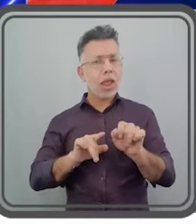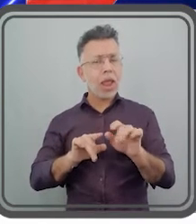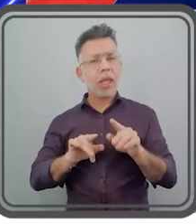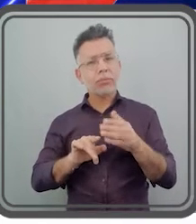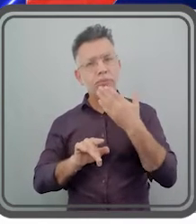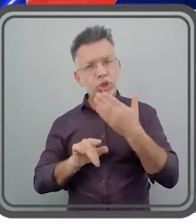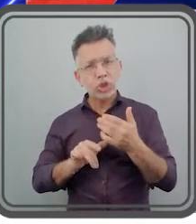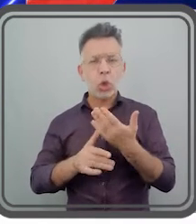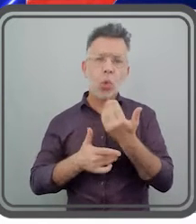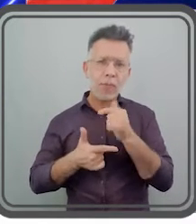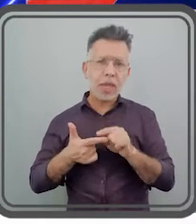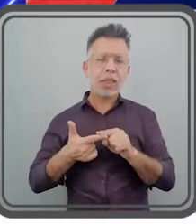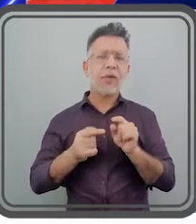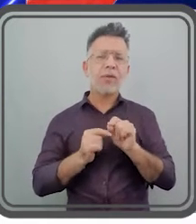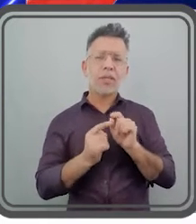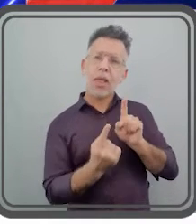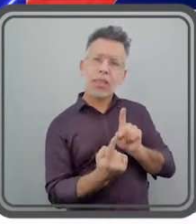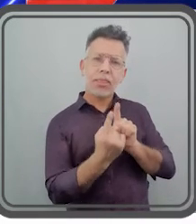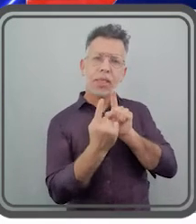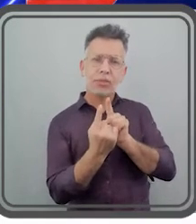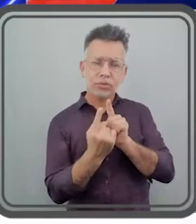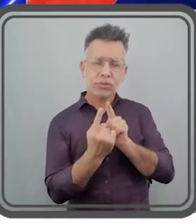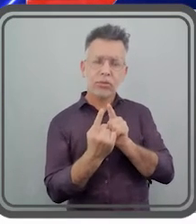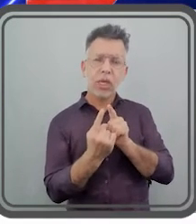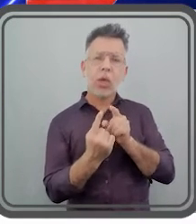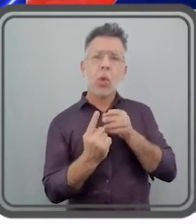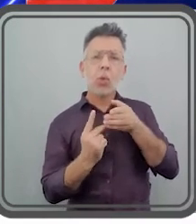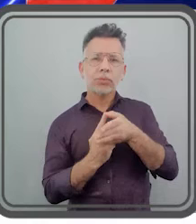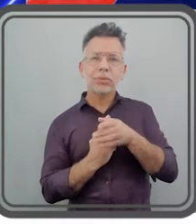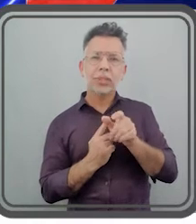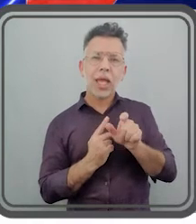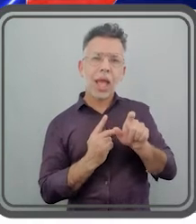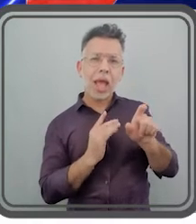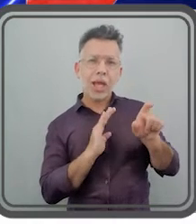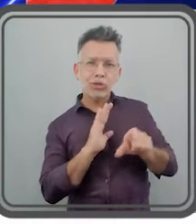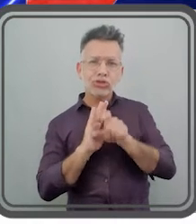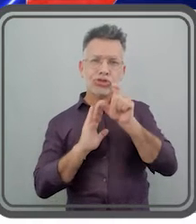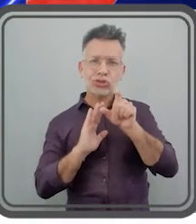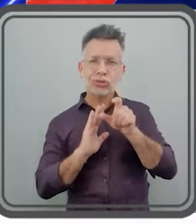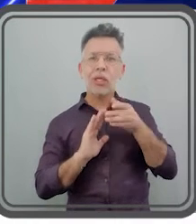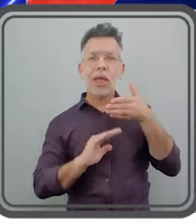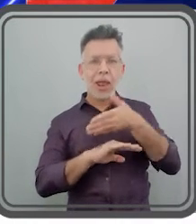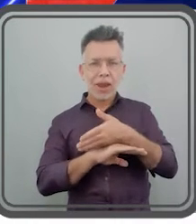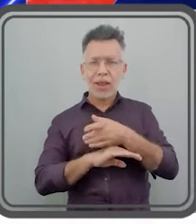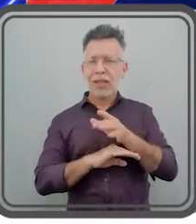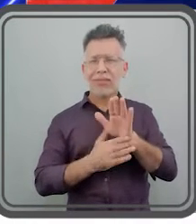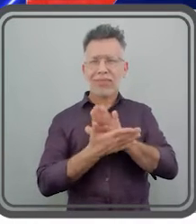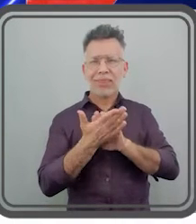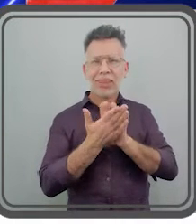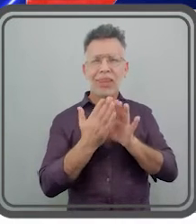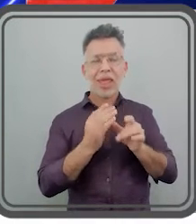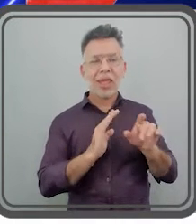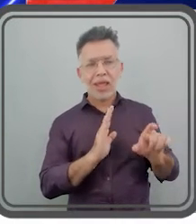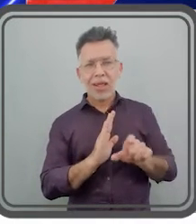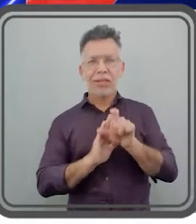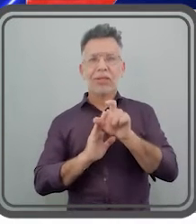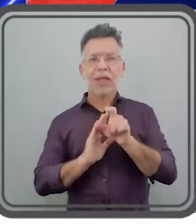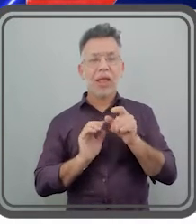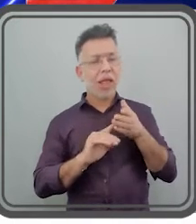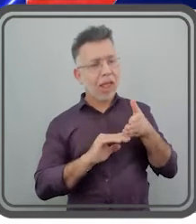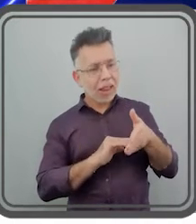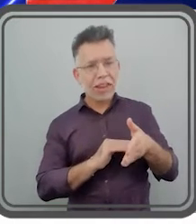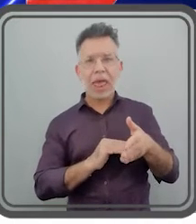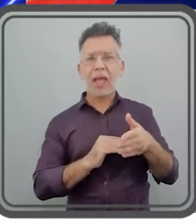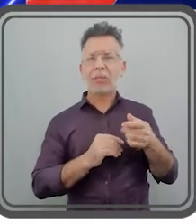pedir comida fazer atendimento Entrar usar a chave do usar fazer a festa do hotel tem chave para vestir